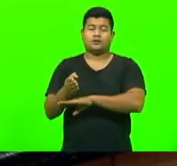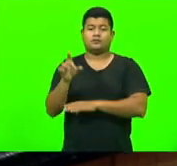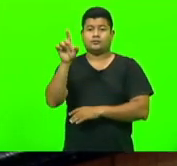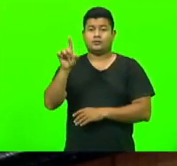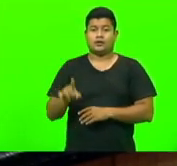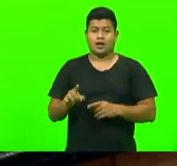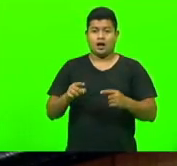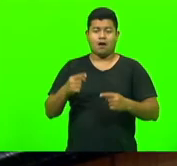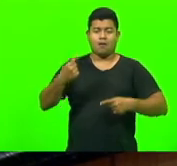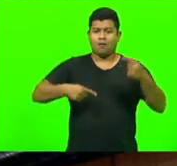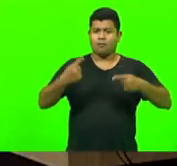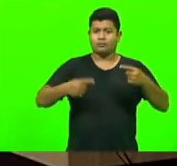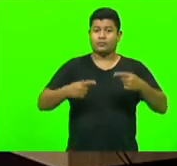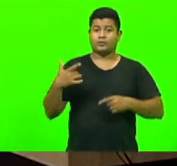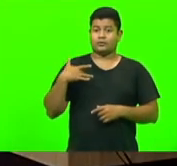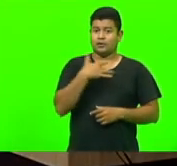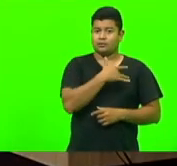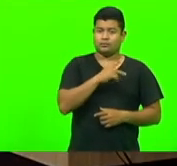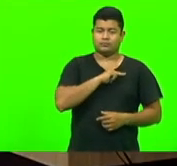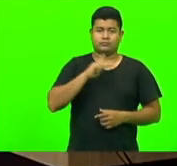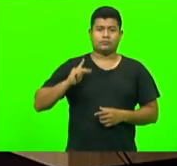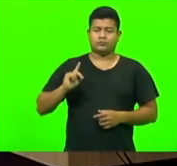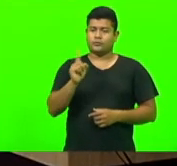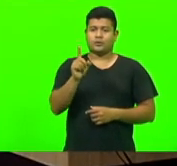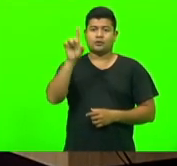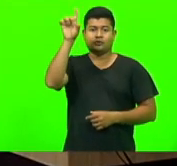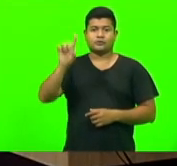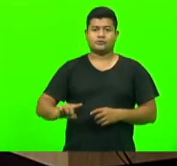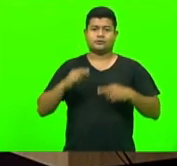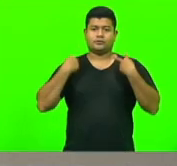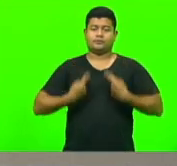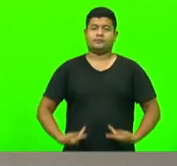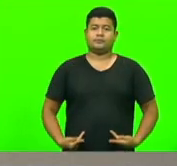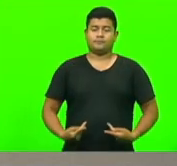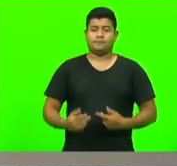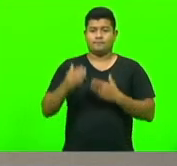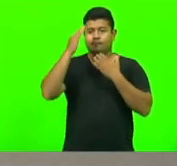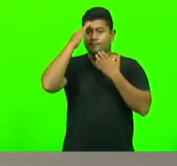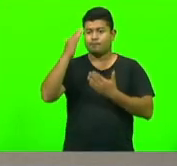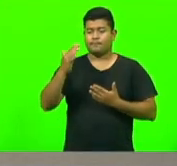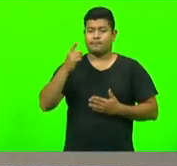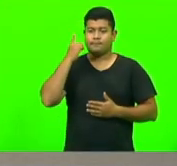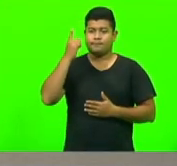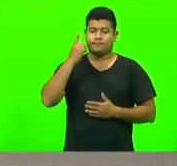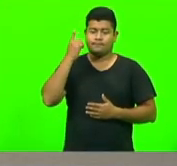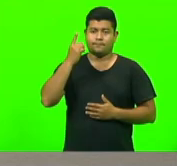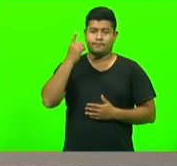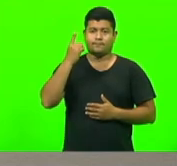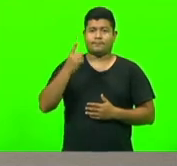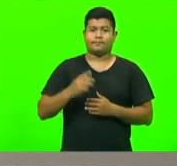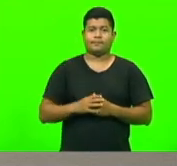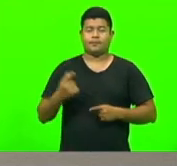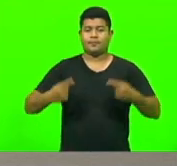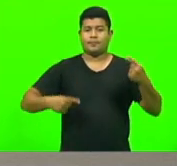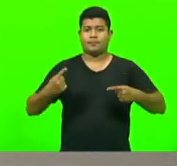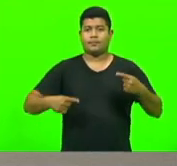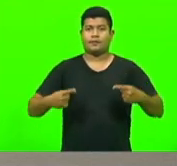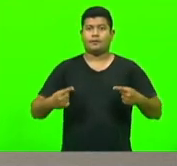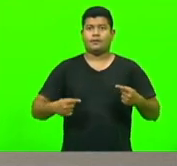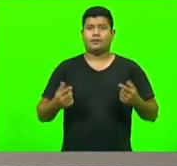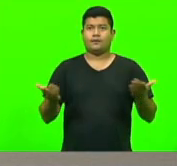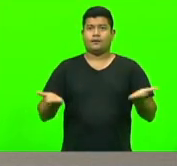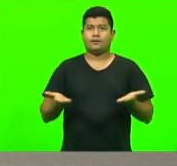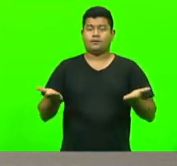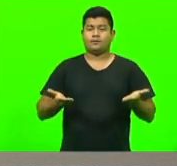senhor presidente. Obrigado. A deputada Ana, ainda inscrito para discutir o parecer da Comissão de Constituição e Justiça, a